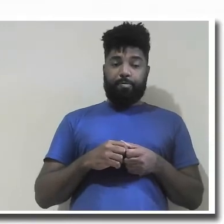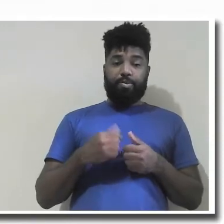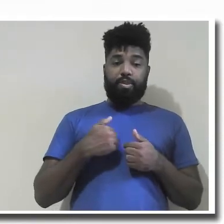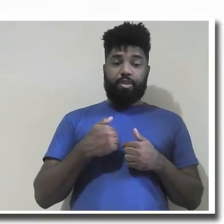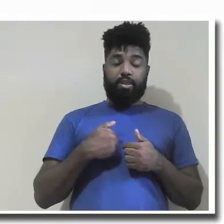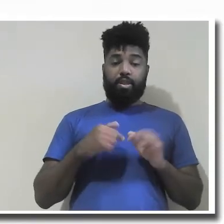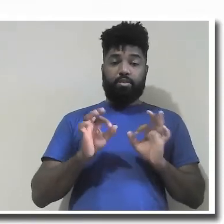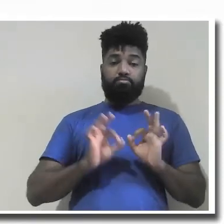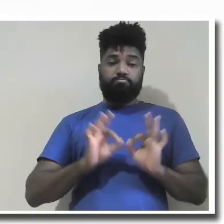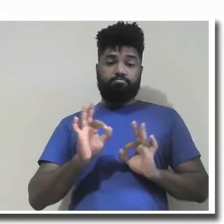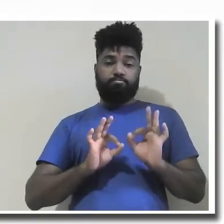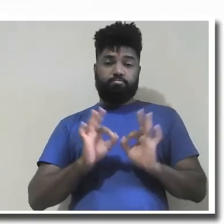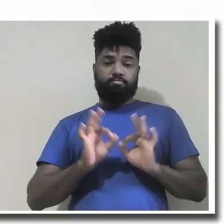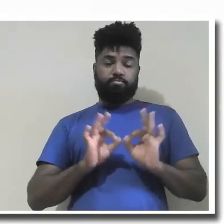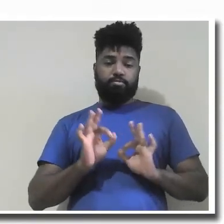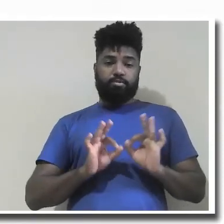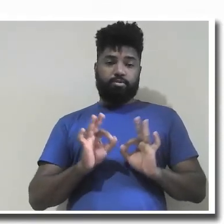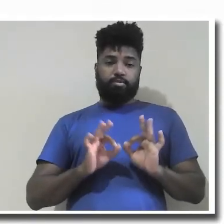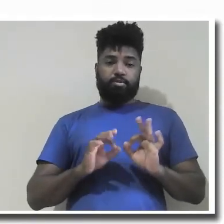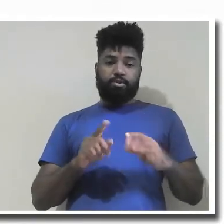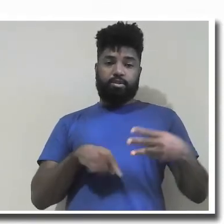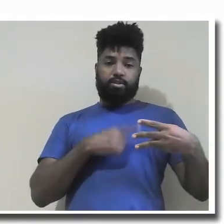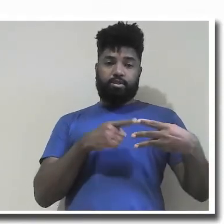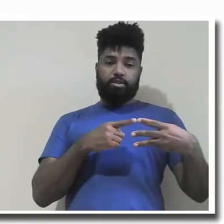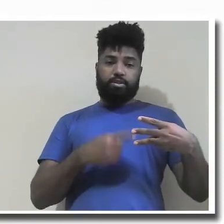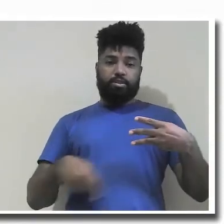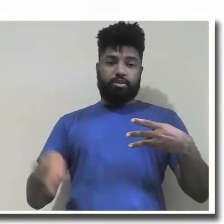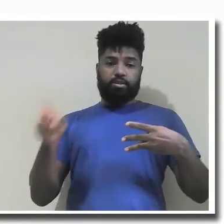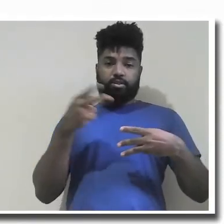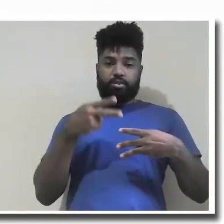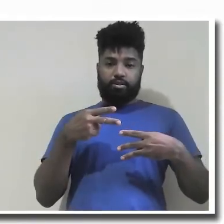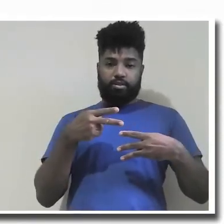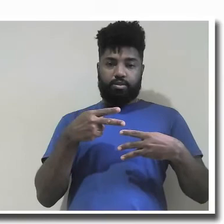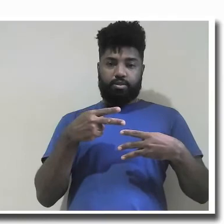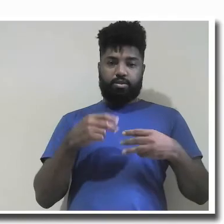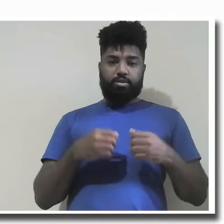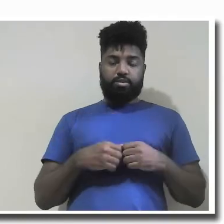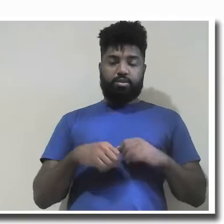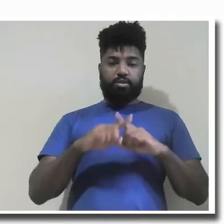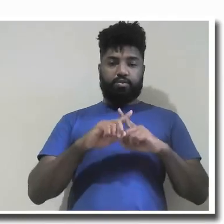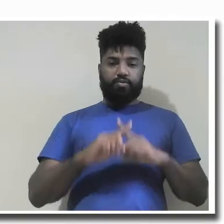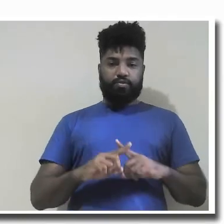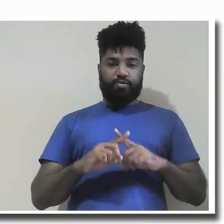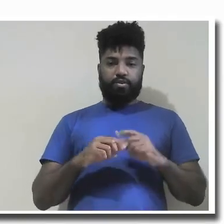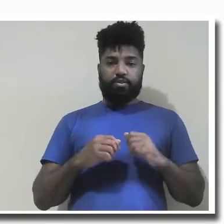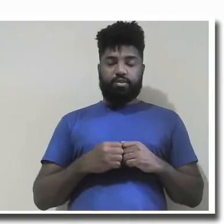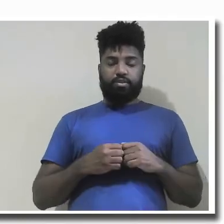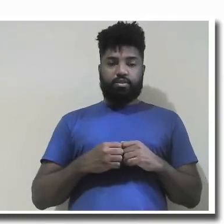Posso escrever 3 elevado a 2 vezes